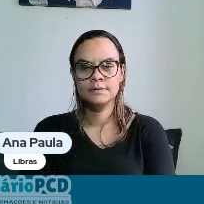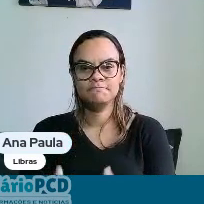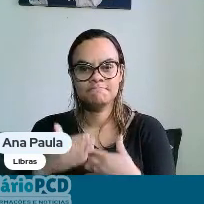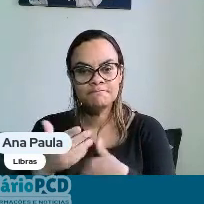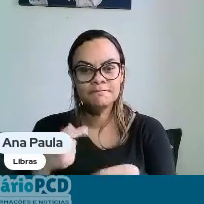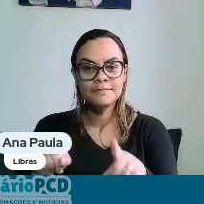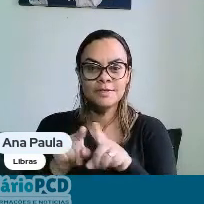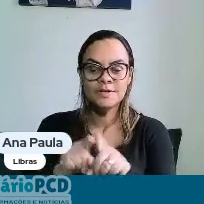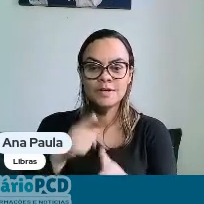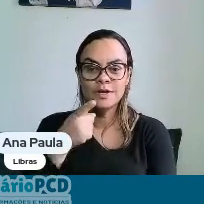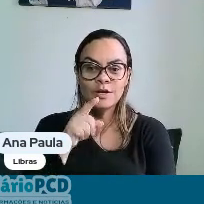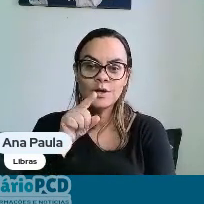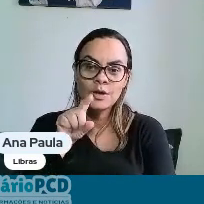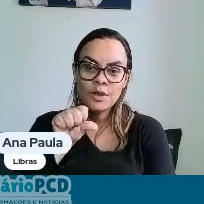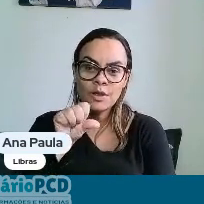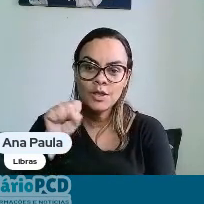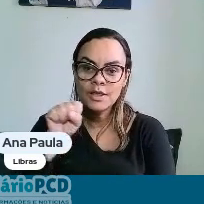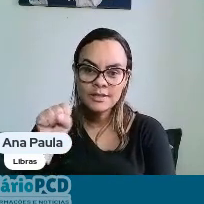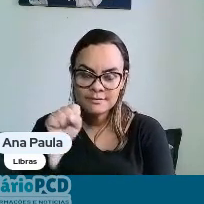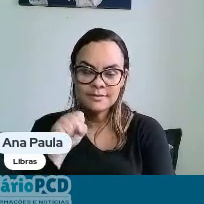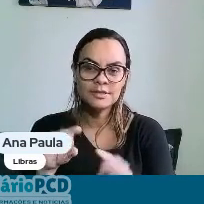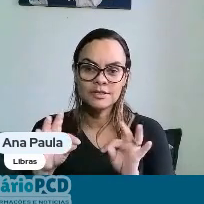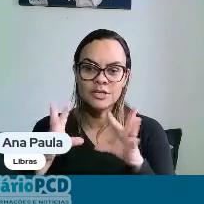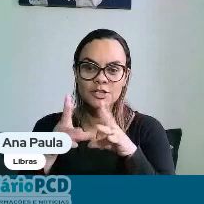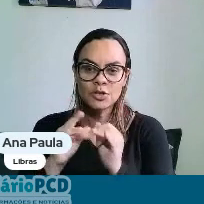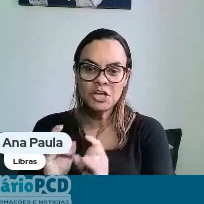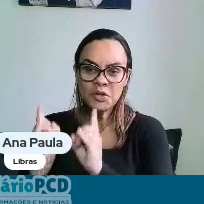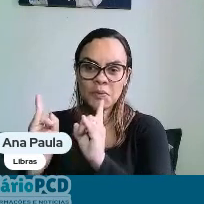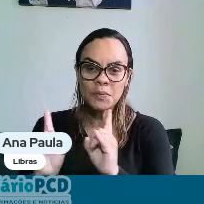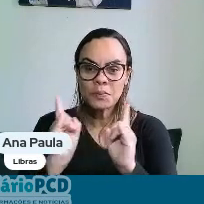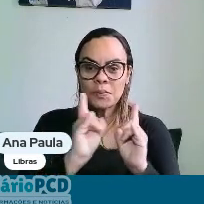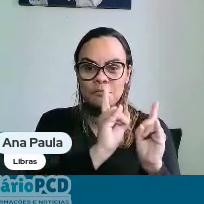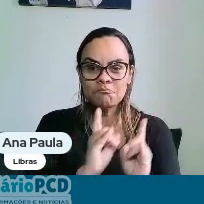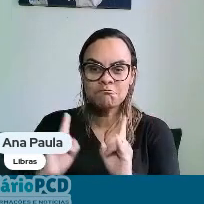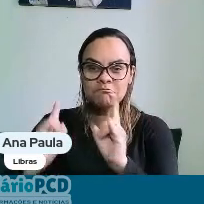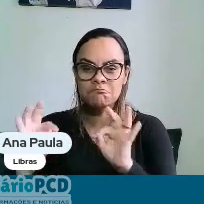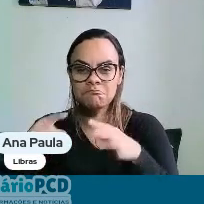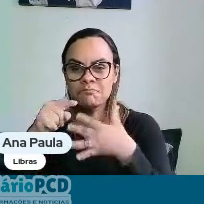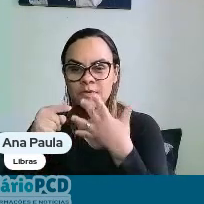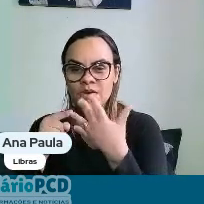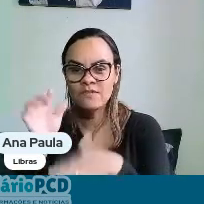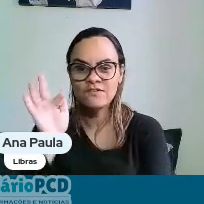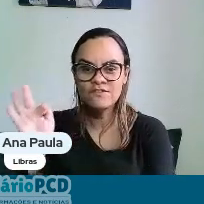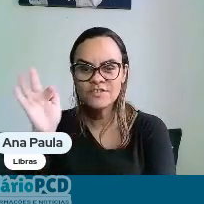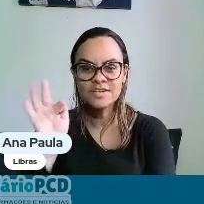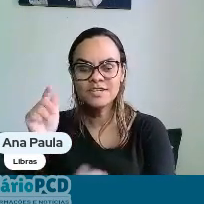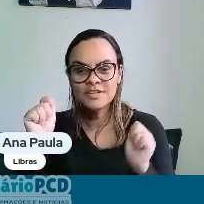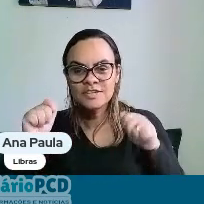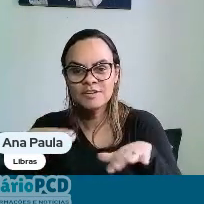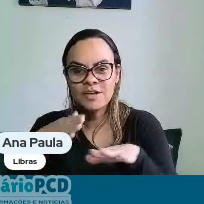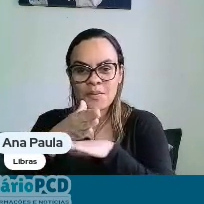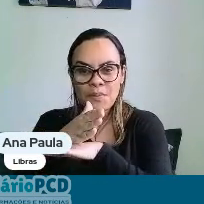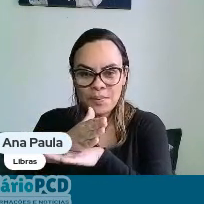de 88, praticamente todos os prédios, todas as faculdades, ao